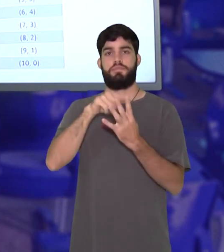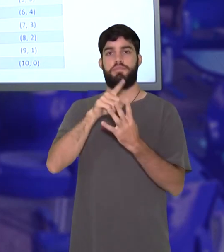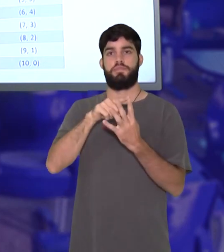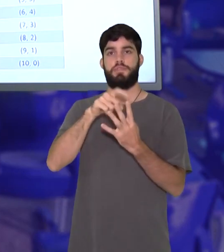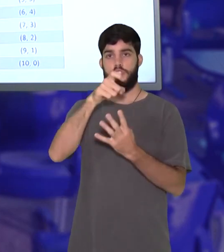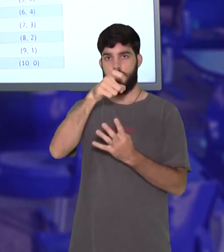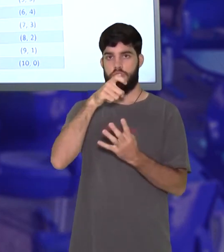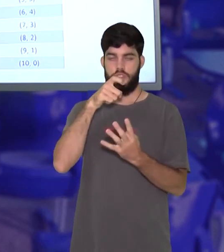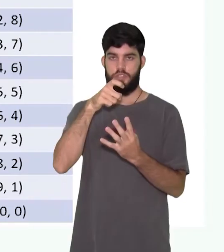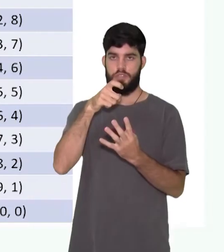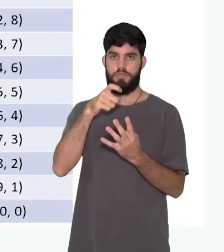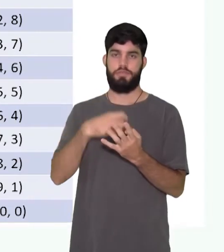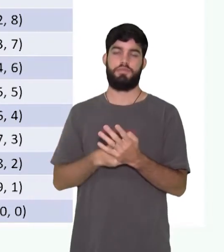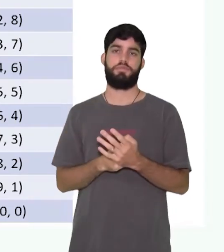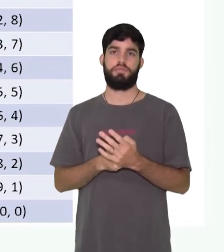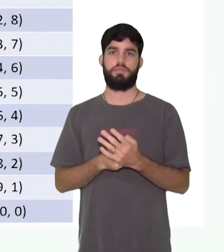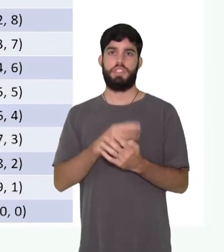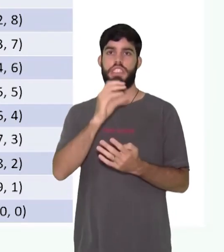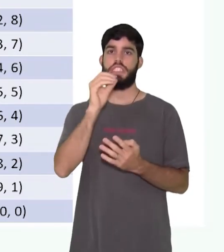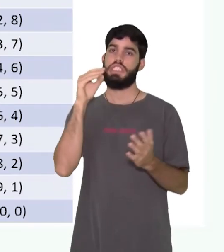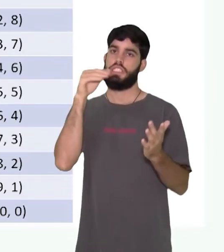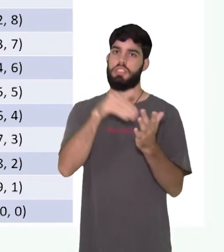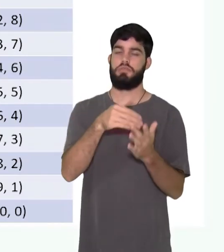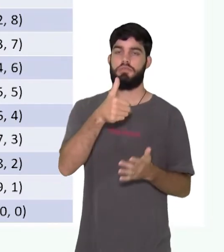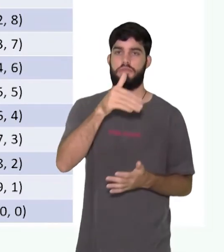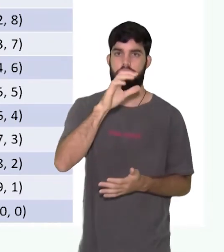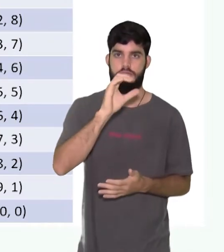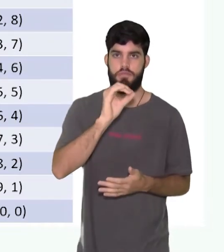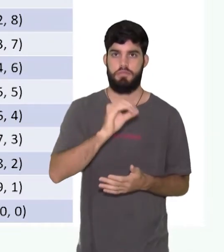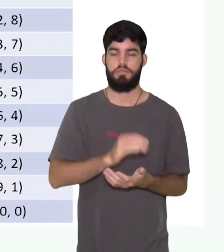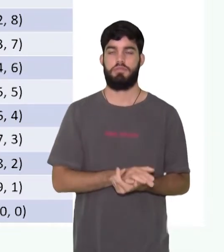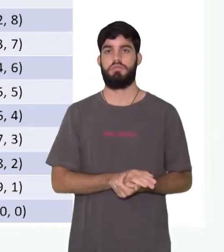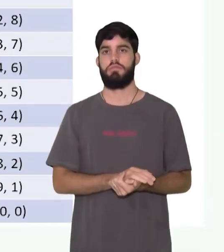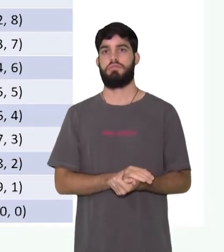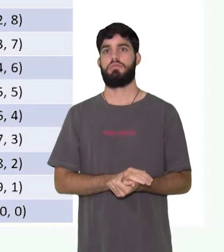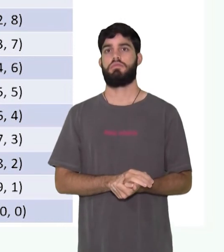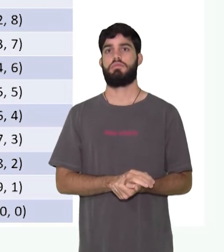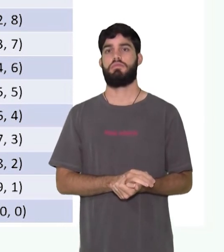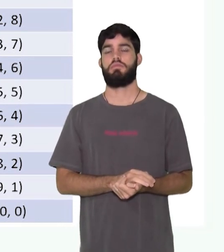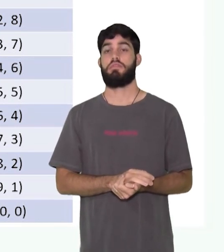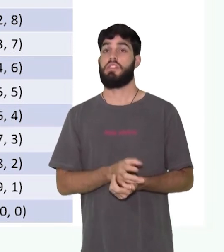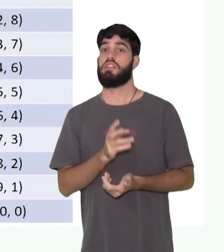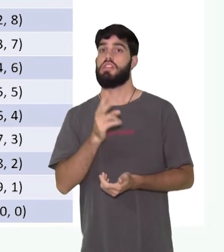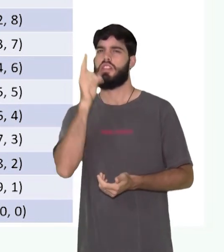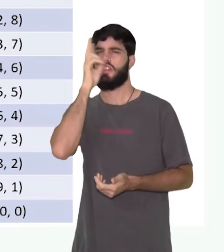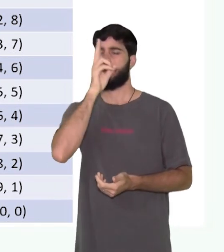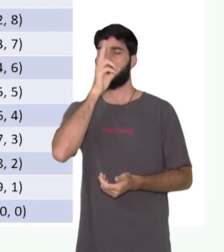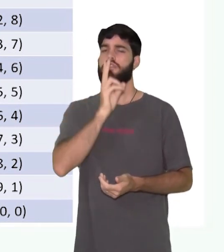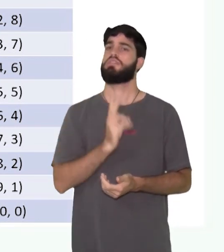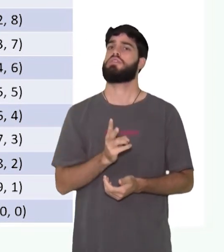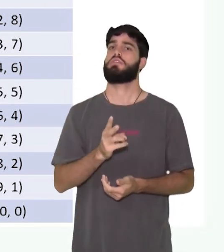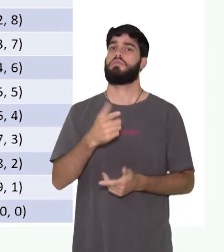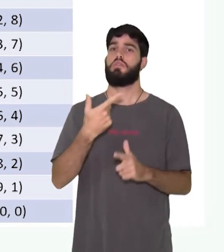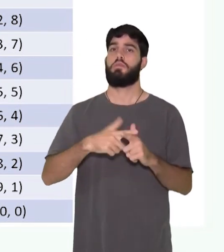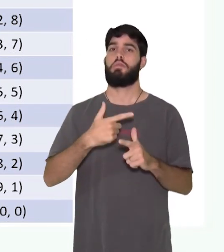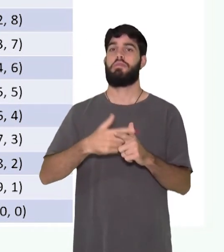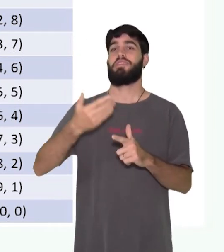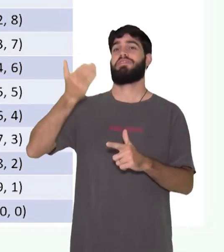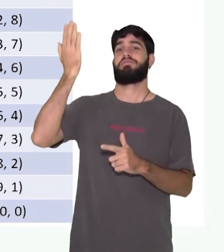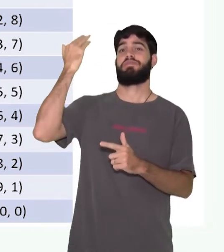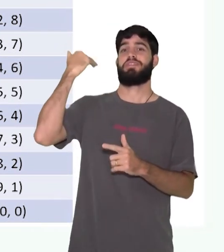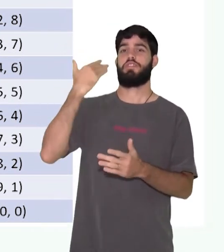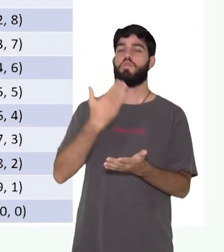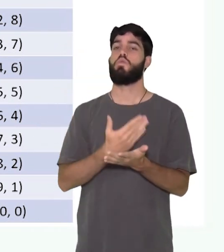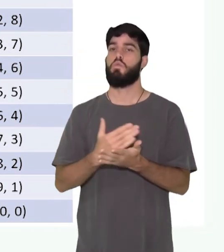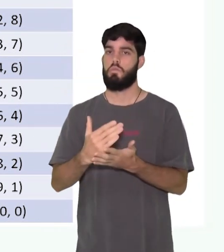nós temos os valores de x atribuídos a x que vai de zero a dez tá lembrando sempre do problema inicial que nós